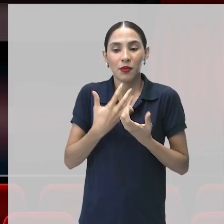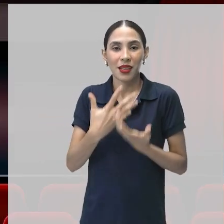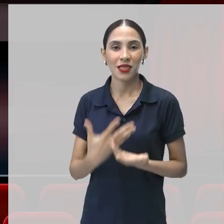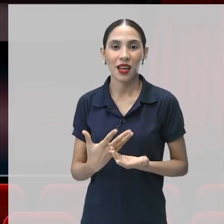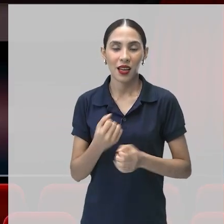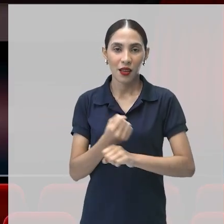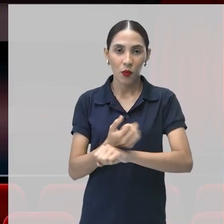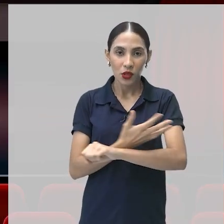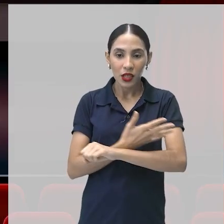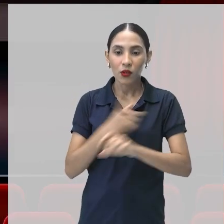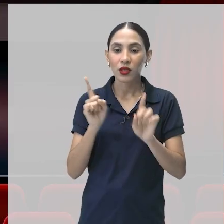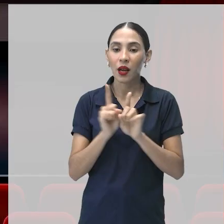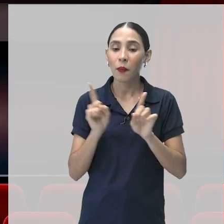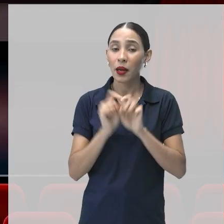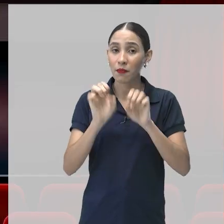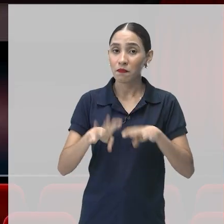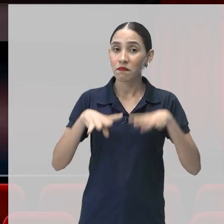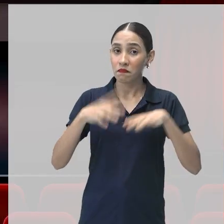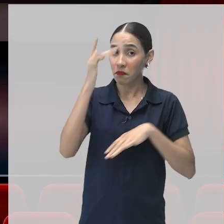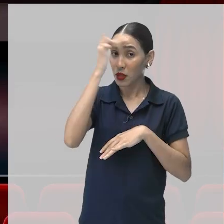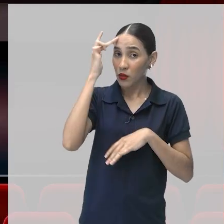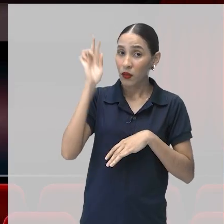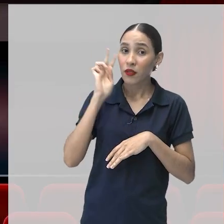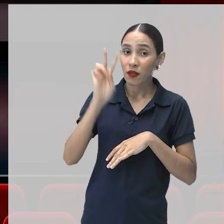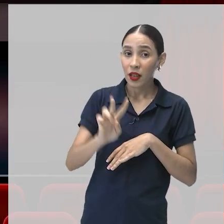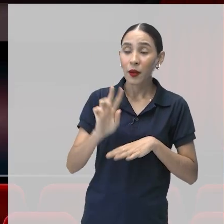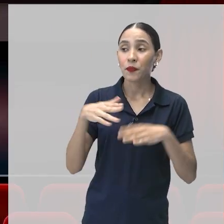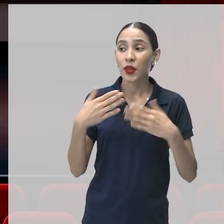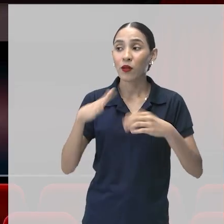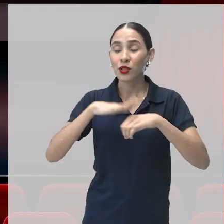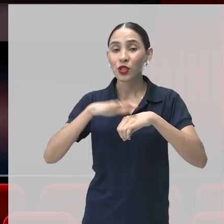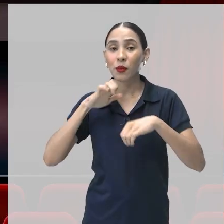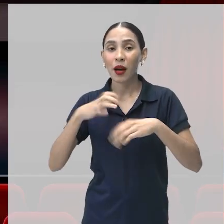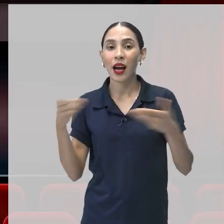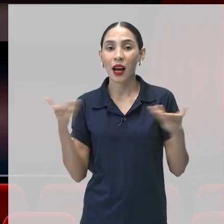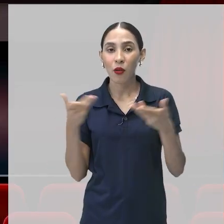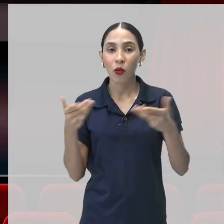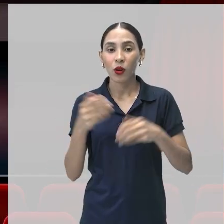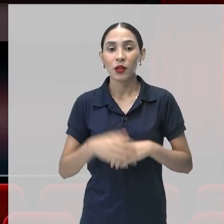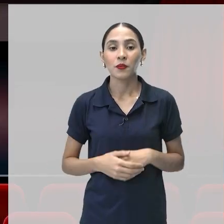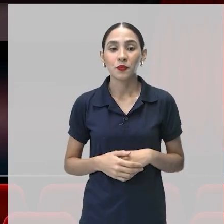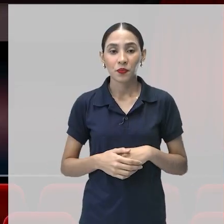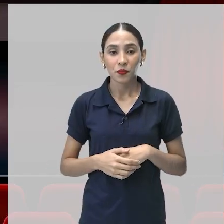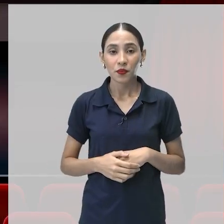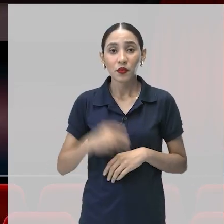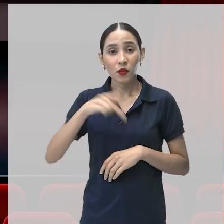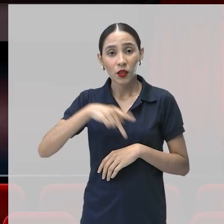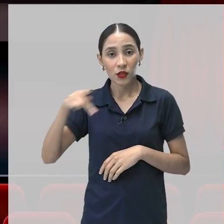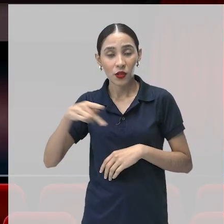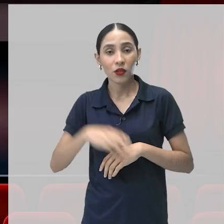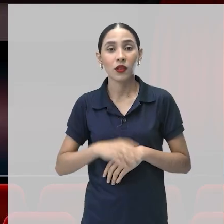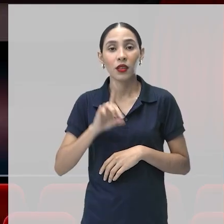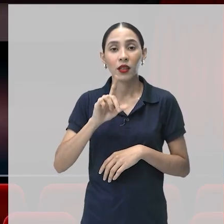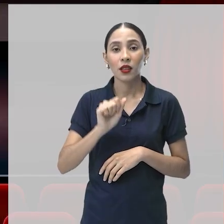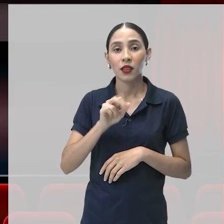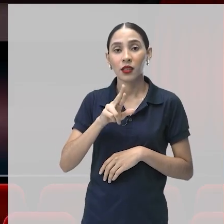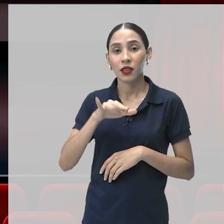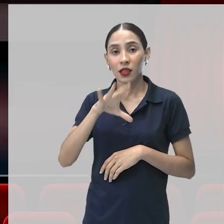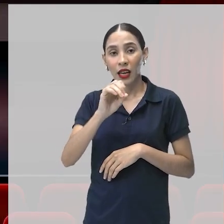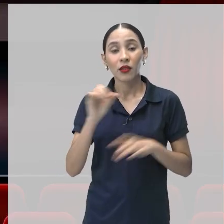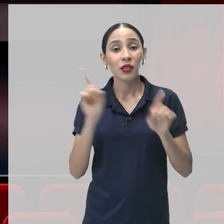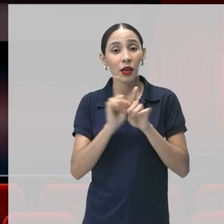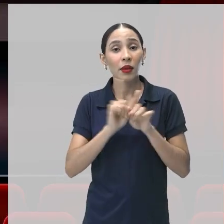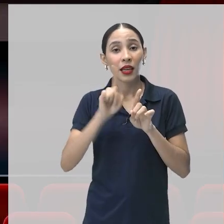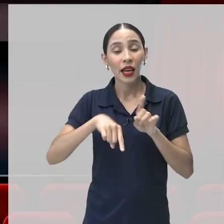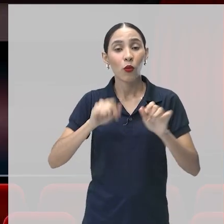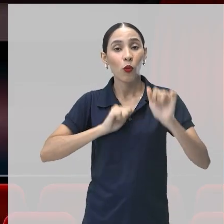essas emoções para o público. Nós vamos chamar aqui no nosso estúdio o professor Dário, que também